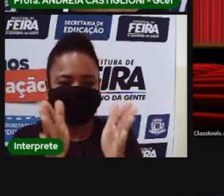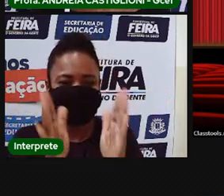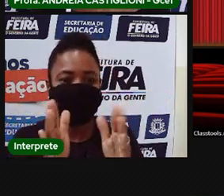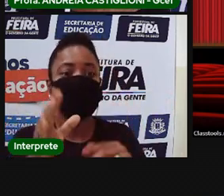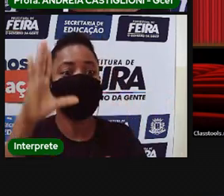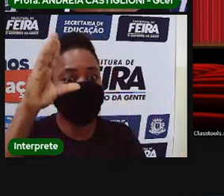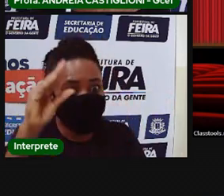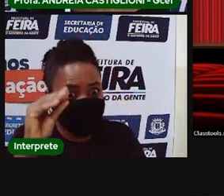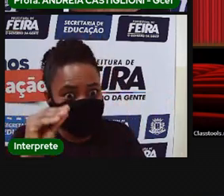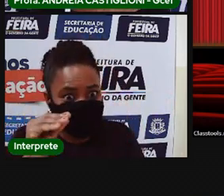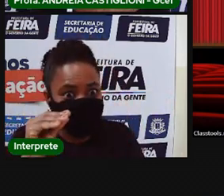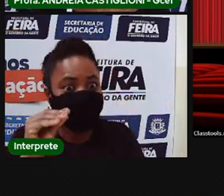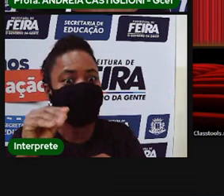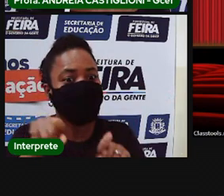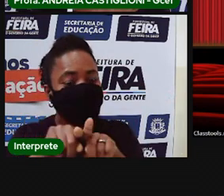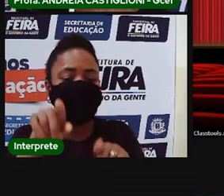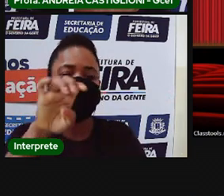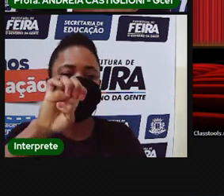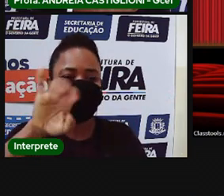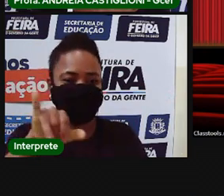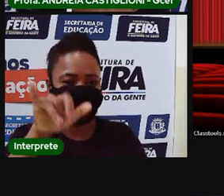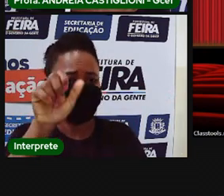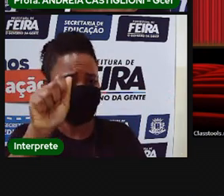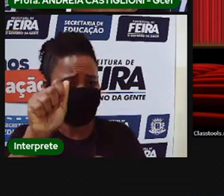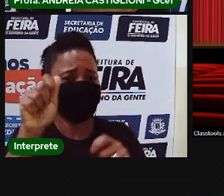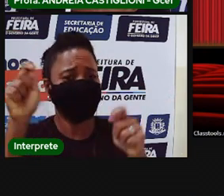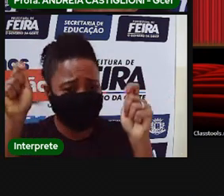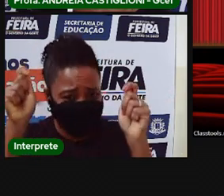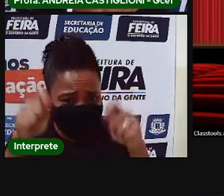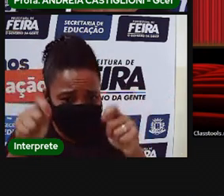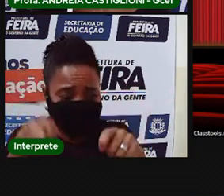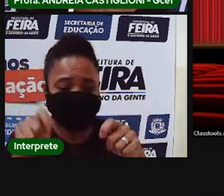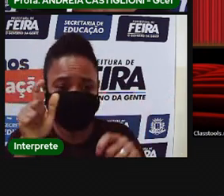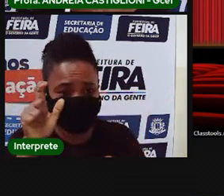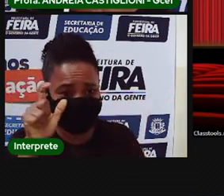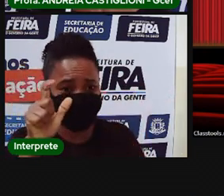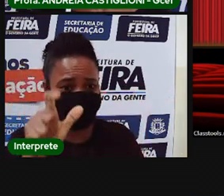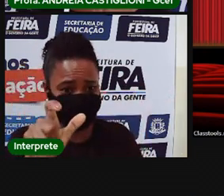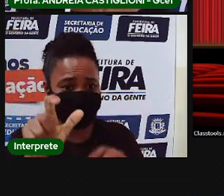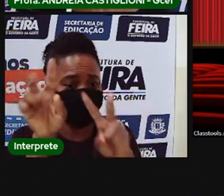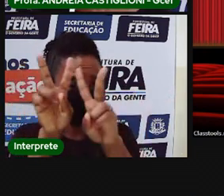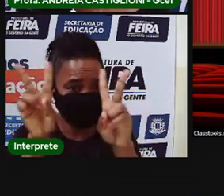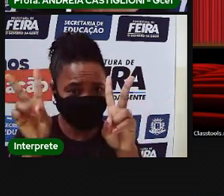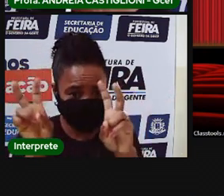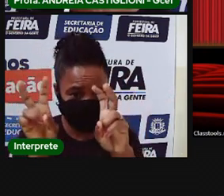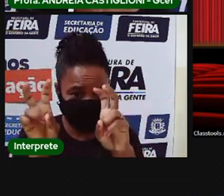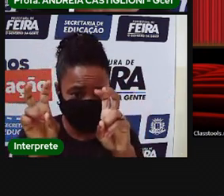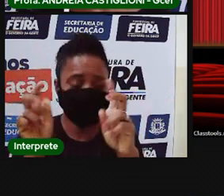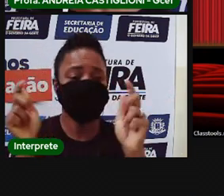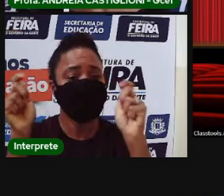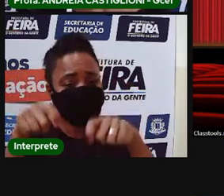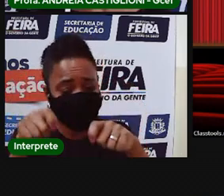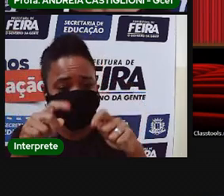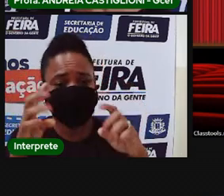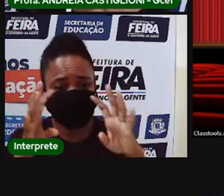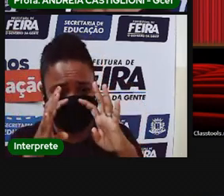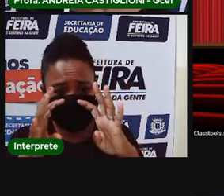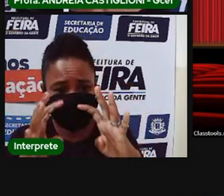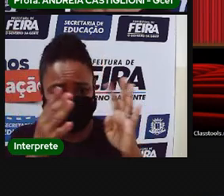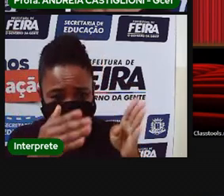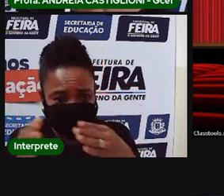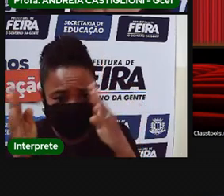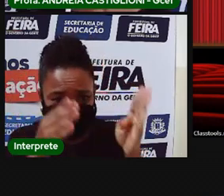né? A EJA, Educação de Jovens e Adultos, talvez, se tiver interesse no tema... Pode também estar assistindo, né?